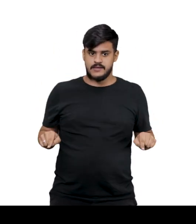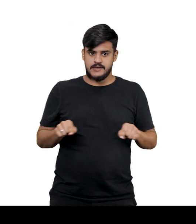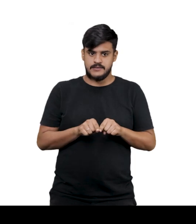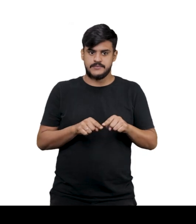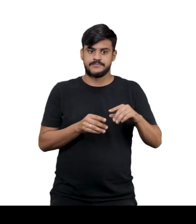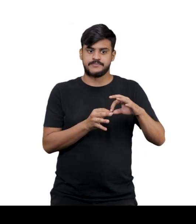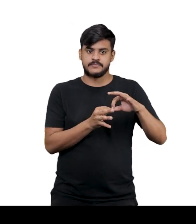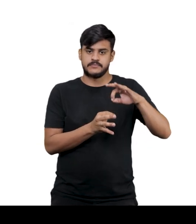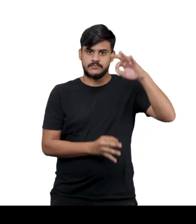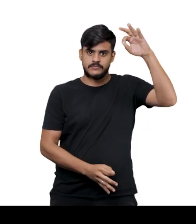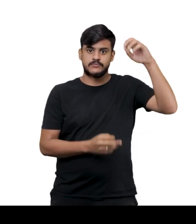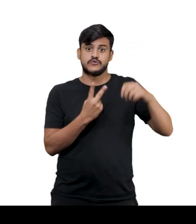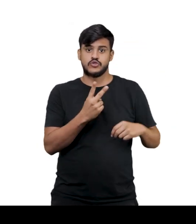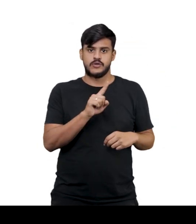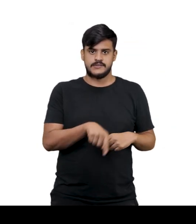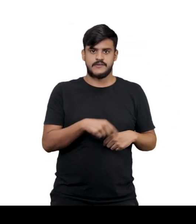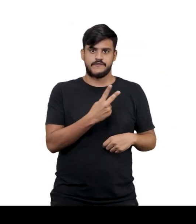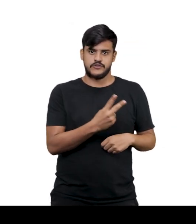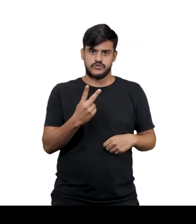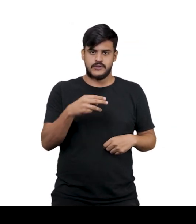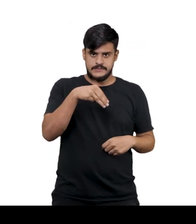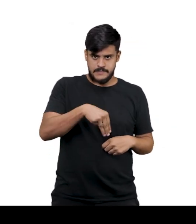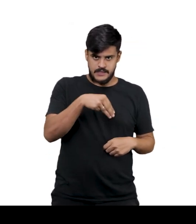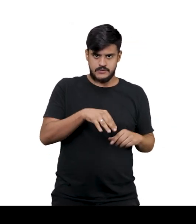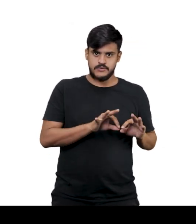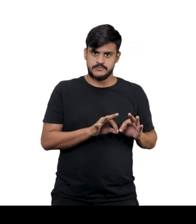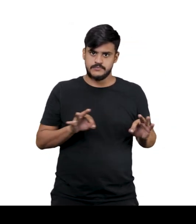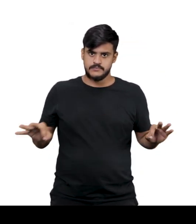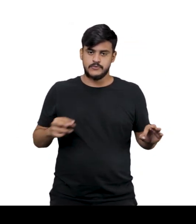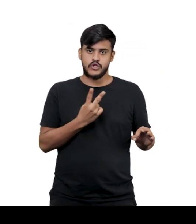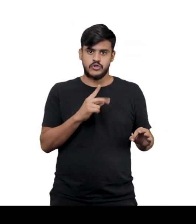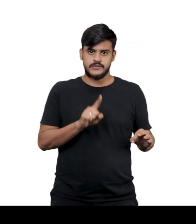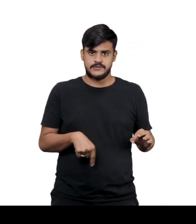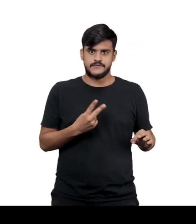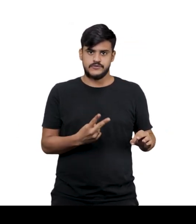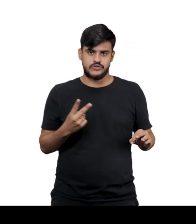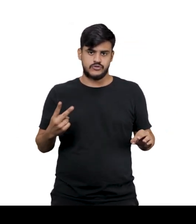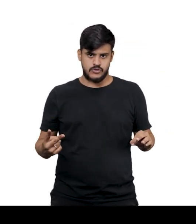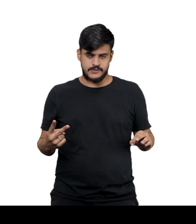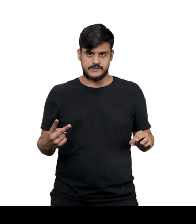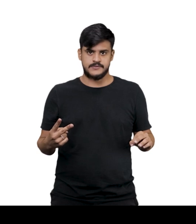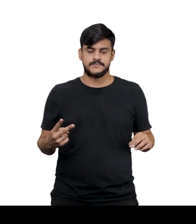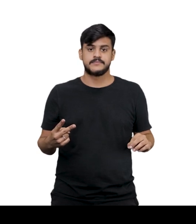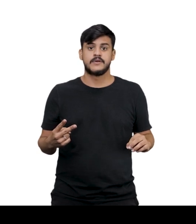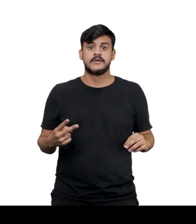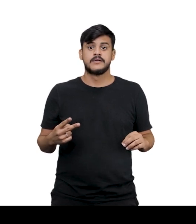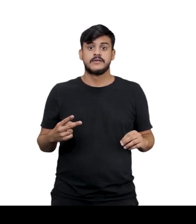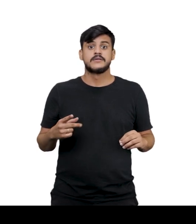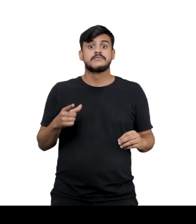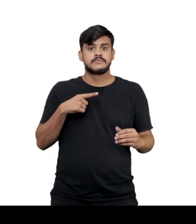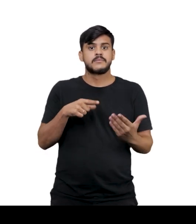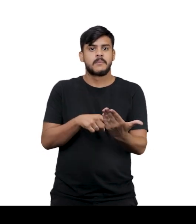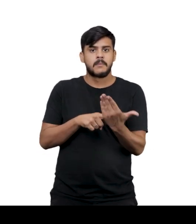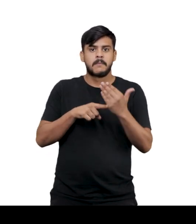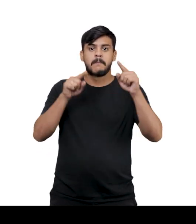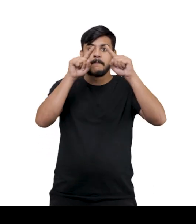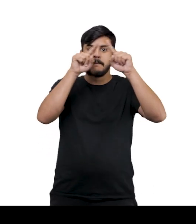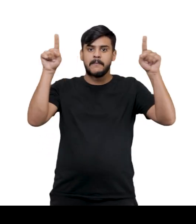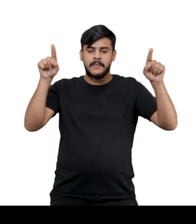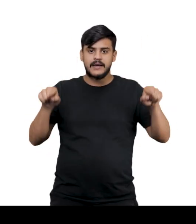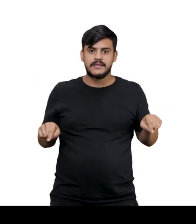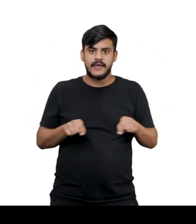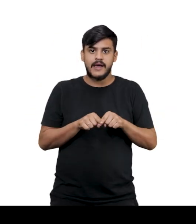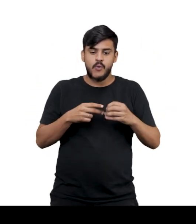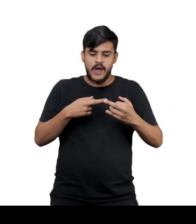Quadrada, a peça mede cerca de 2 metros e 22 centímetros por 2 metros e 22 e se apresenta como